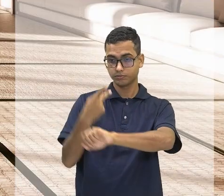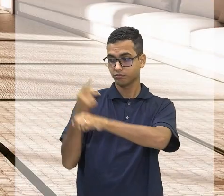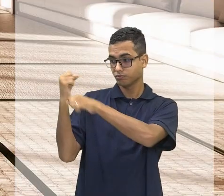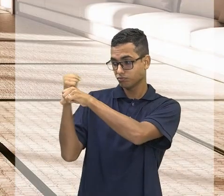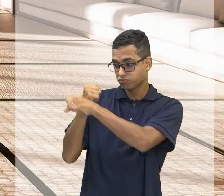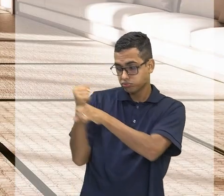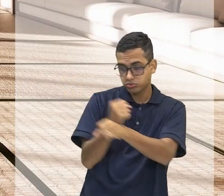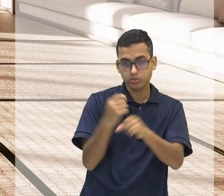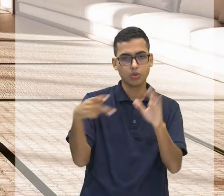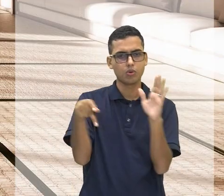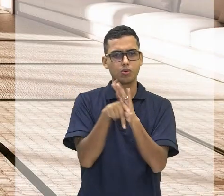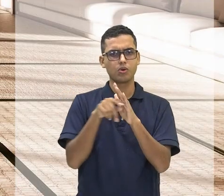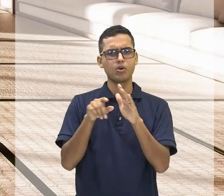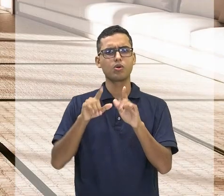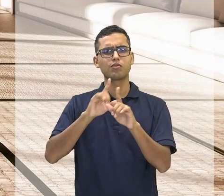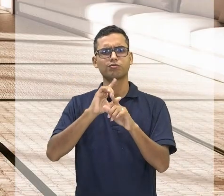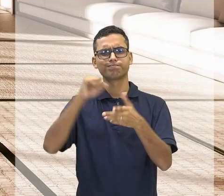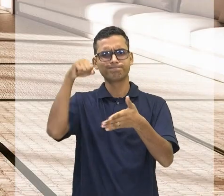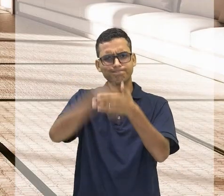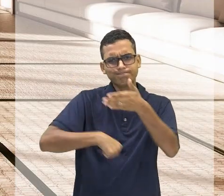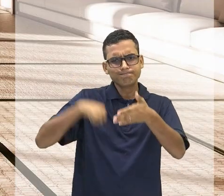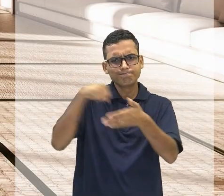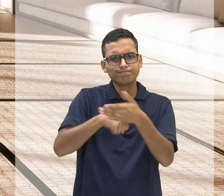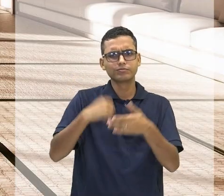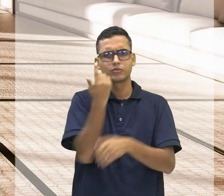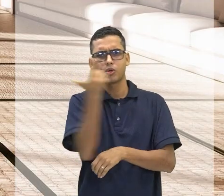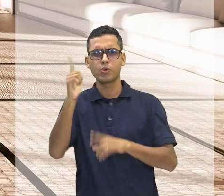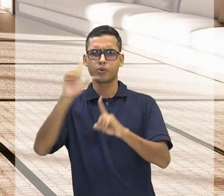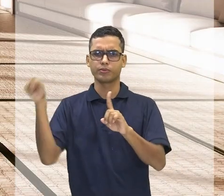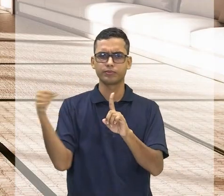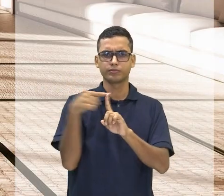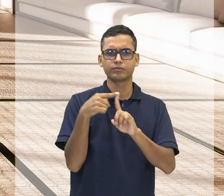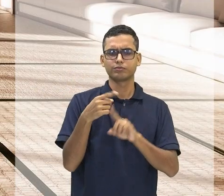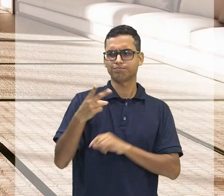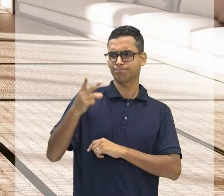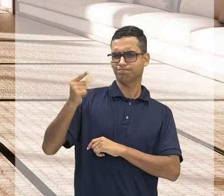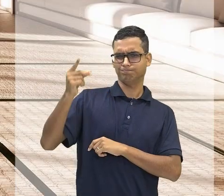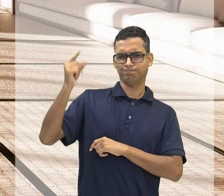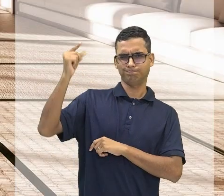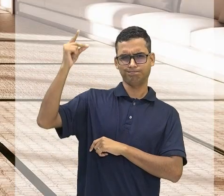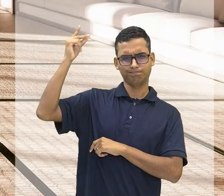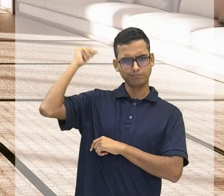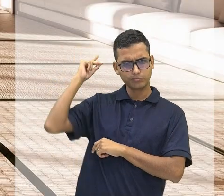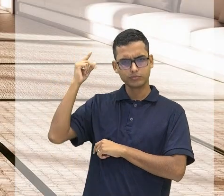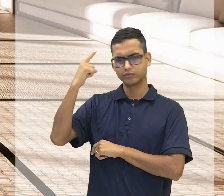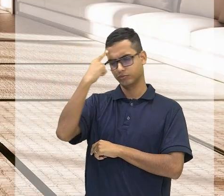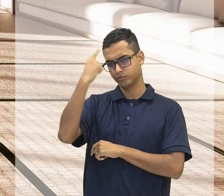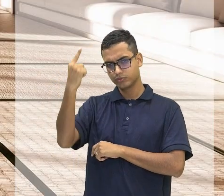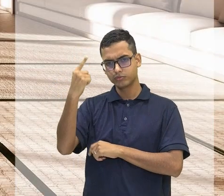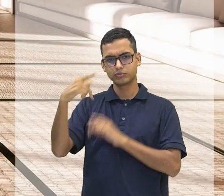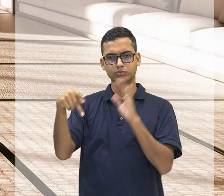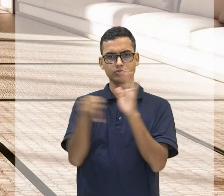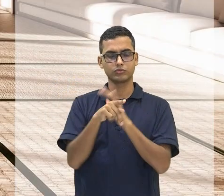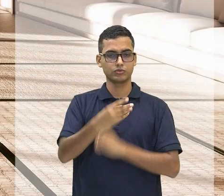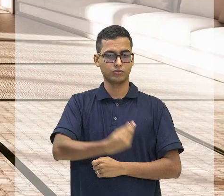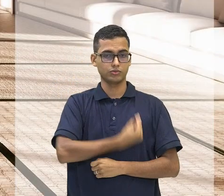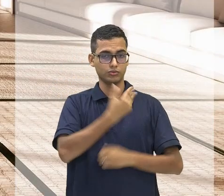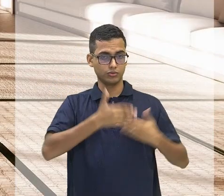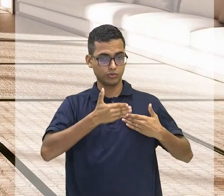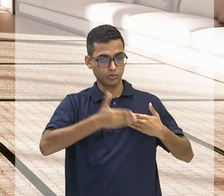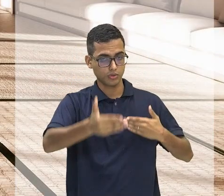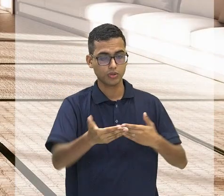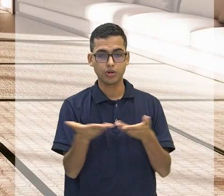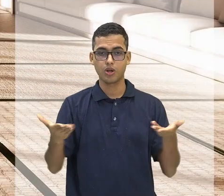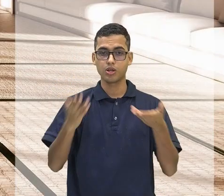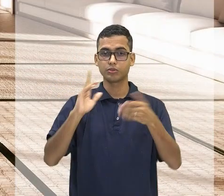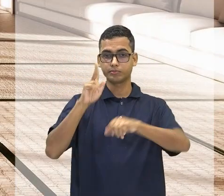foi ganhando outras finalidades. Se lá com o homem primitivo a ideia era de sobrevivência,